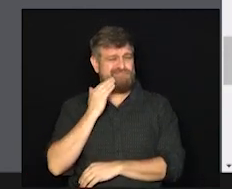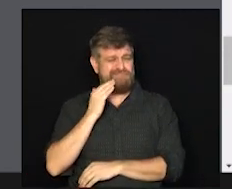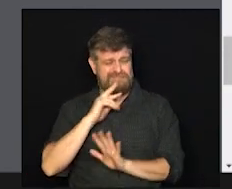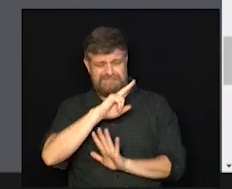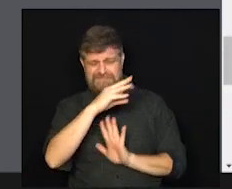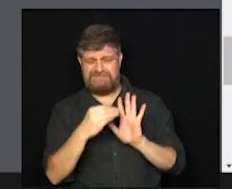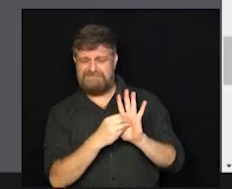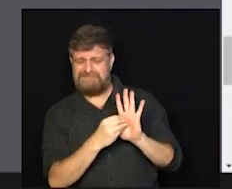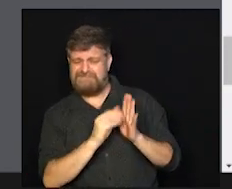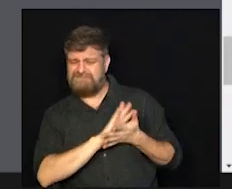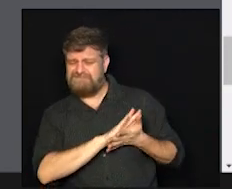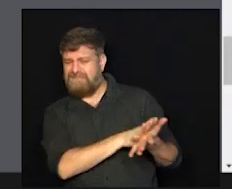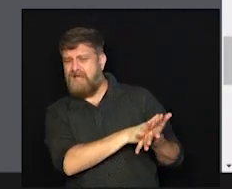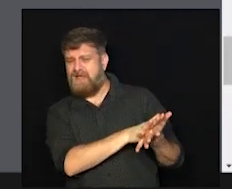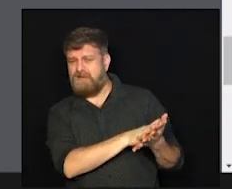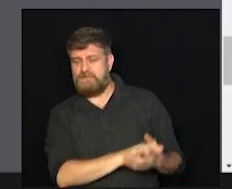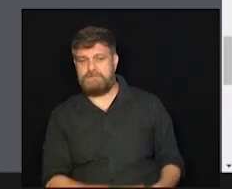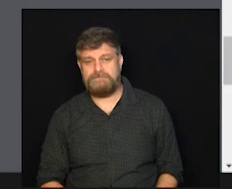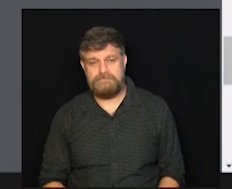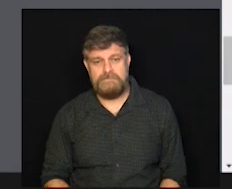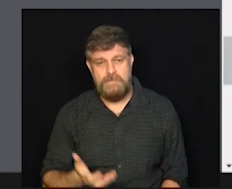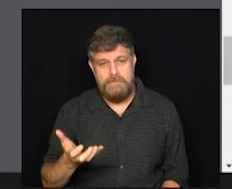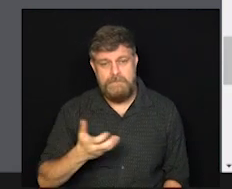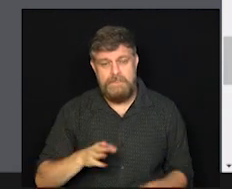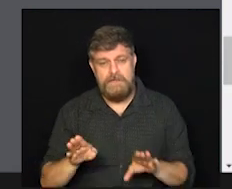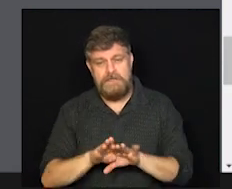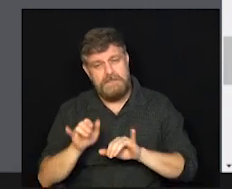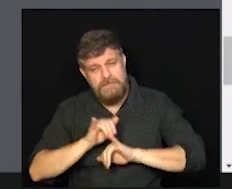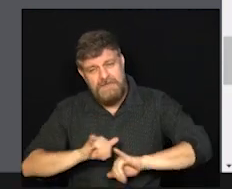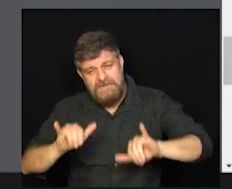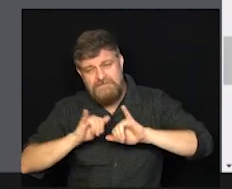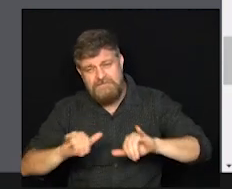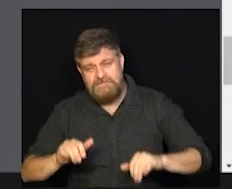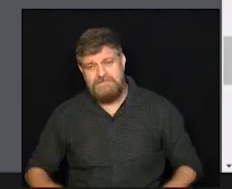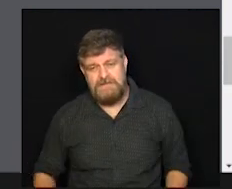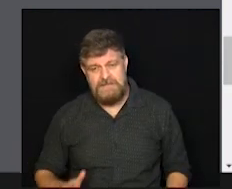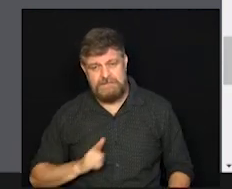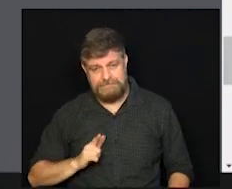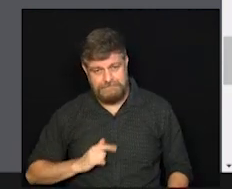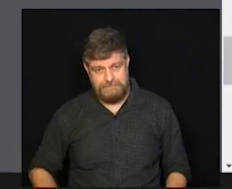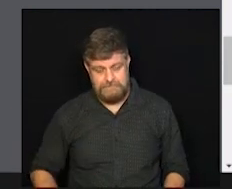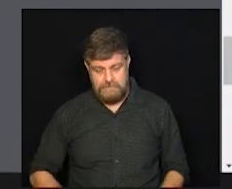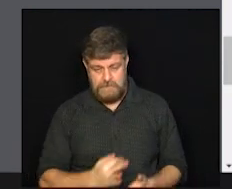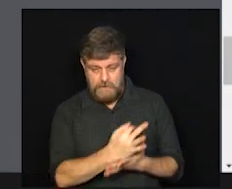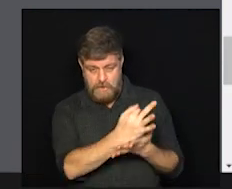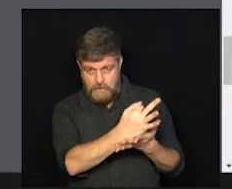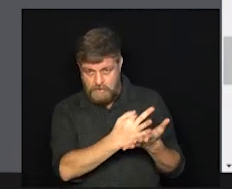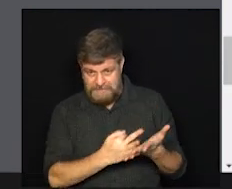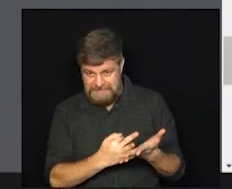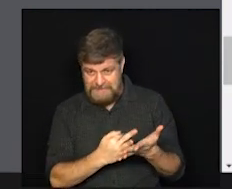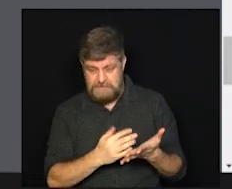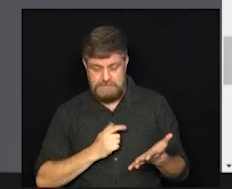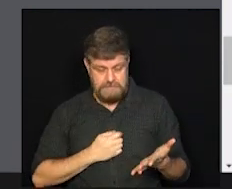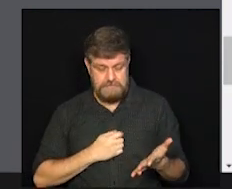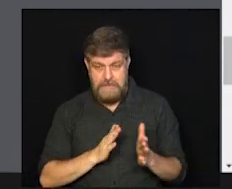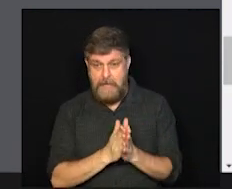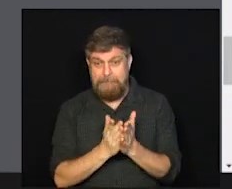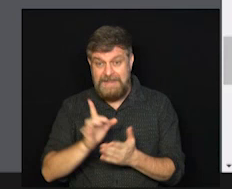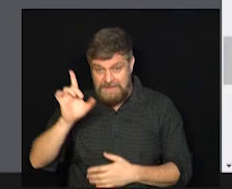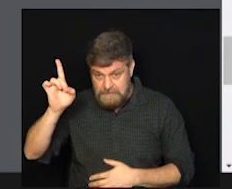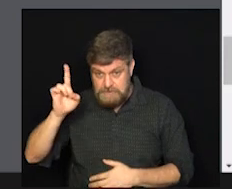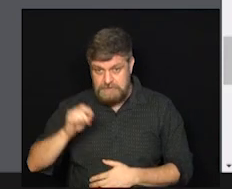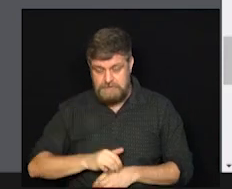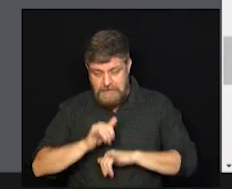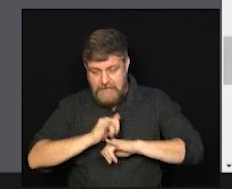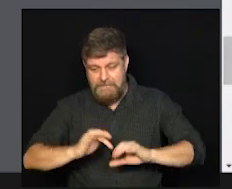ambiental. Isso que eu queria também salientar, a partir do texto de Efésios 2,14, que é o texto bíblico da campanha, a